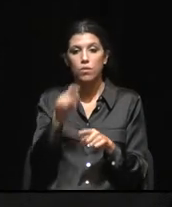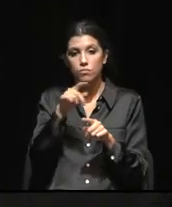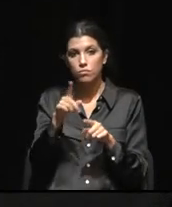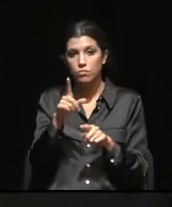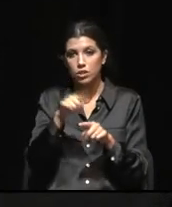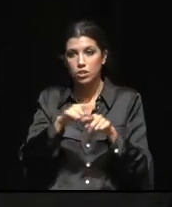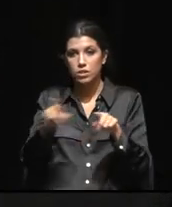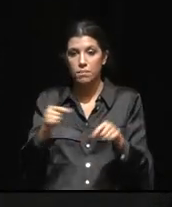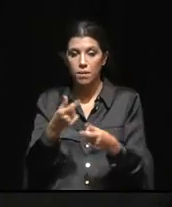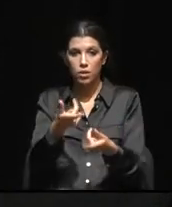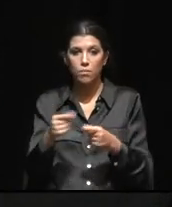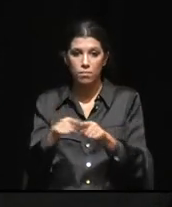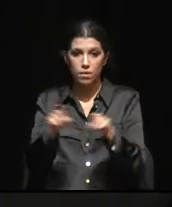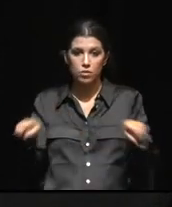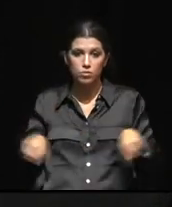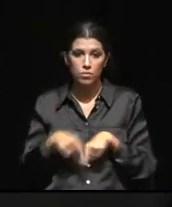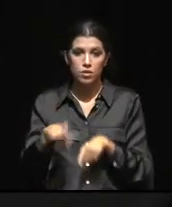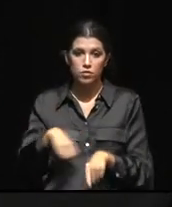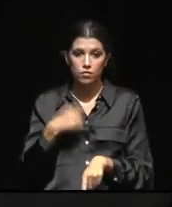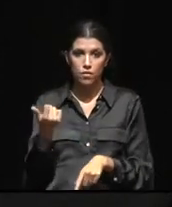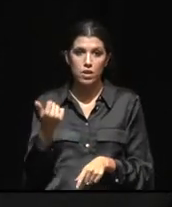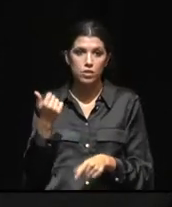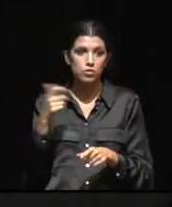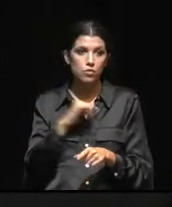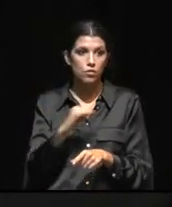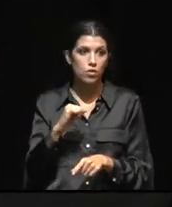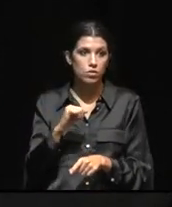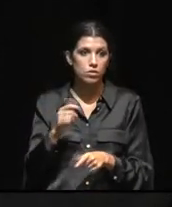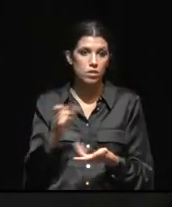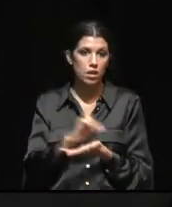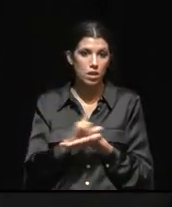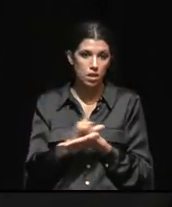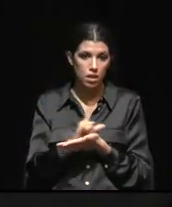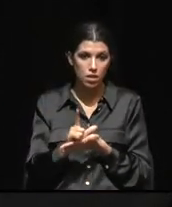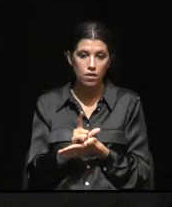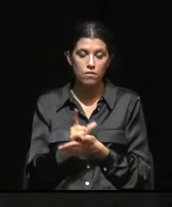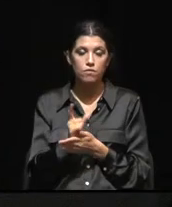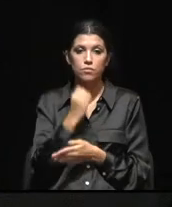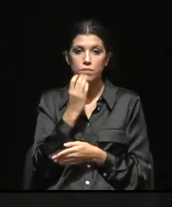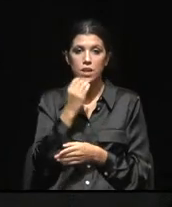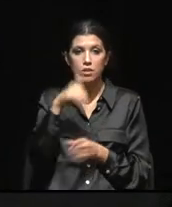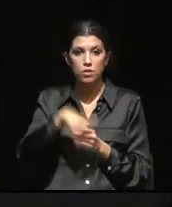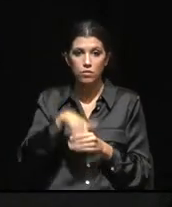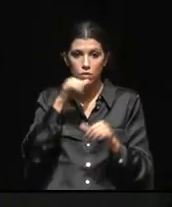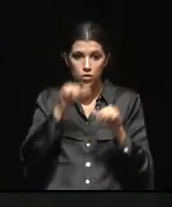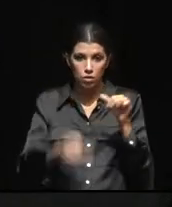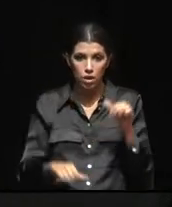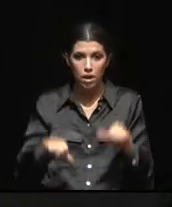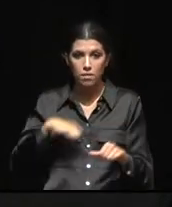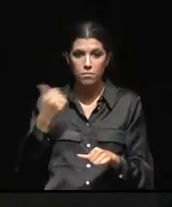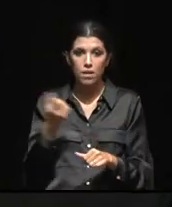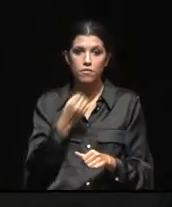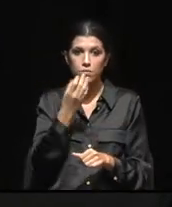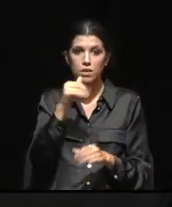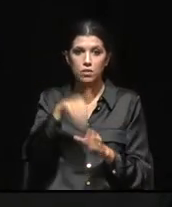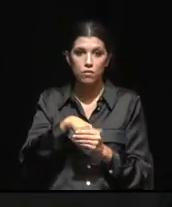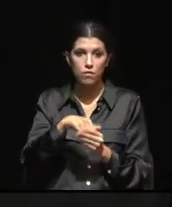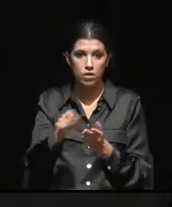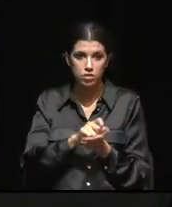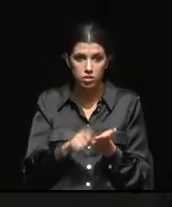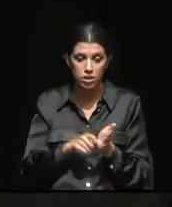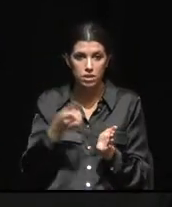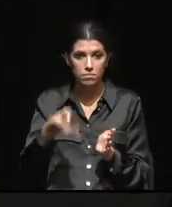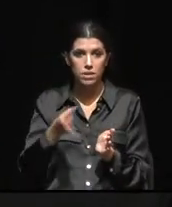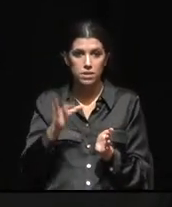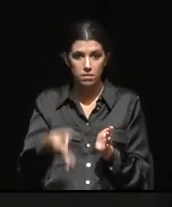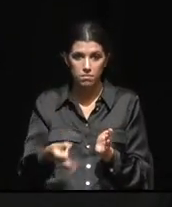verdes quem Vota contra livre com declaração de voto oral pev com declaração de voto escrita PCP